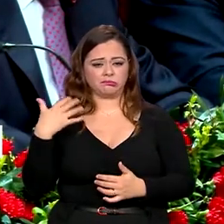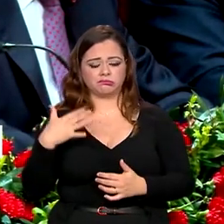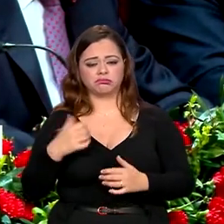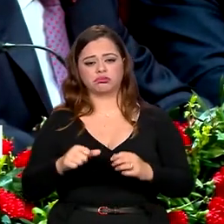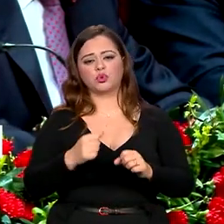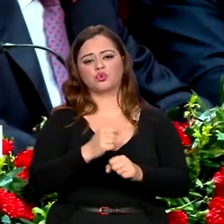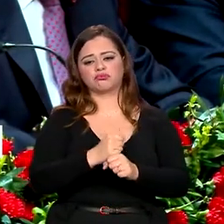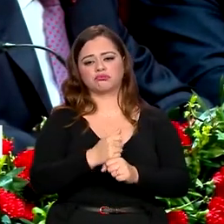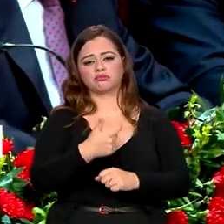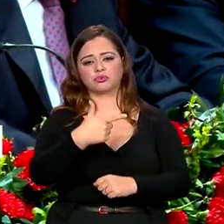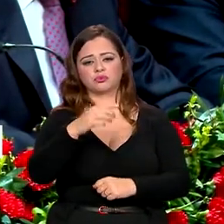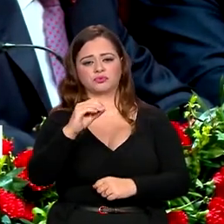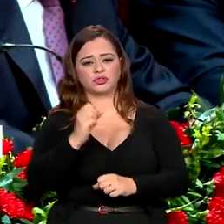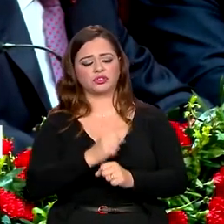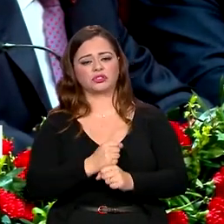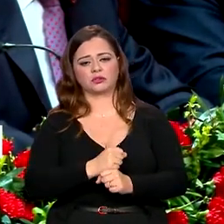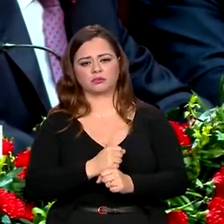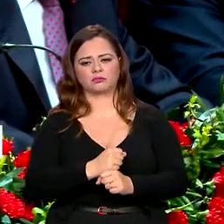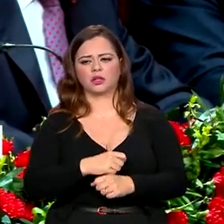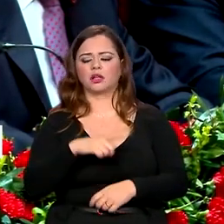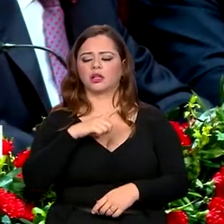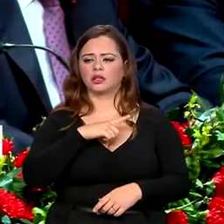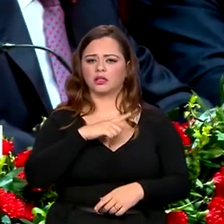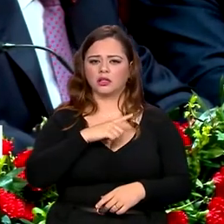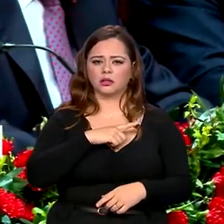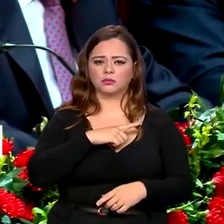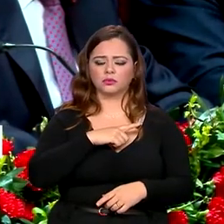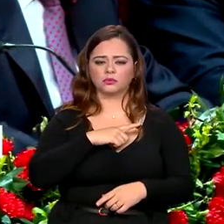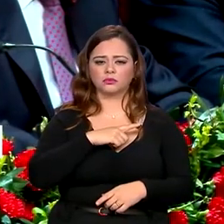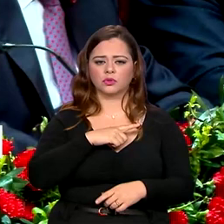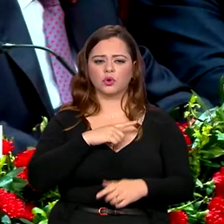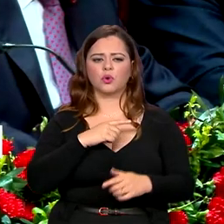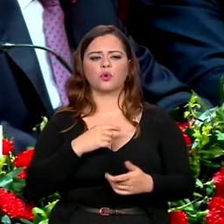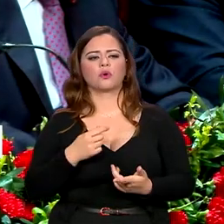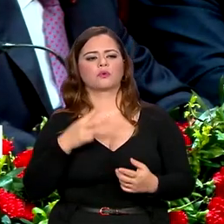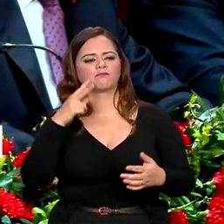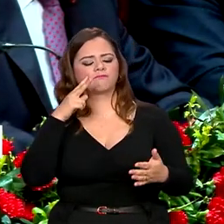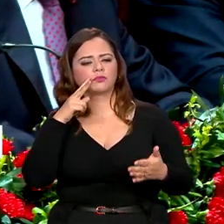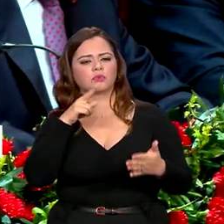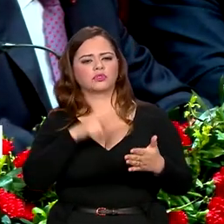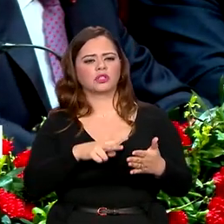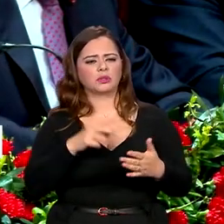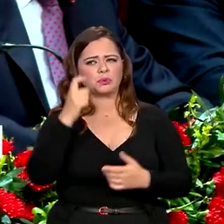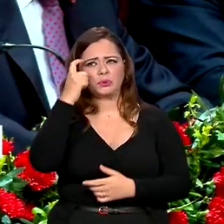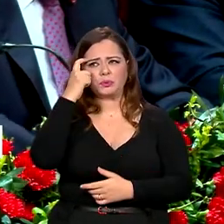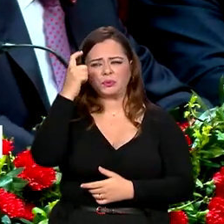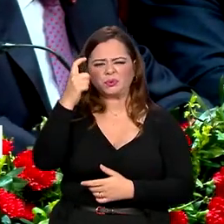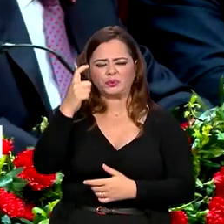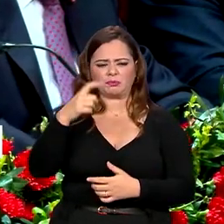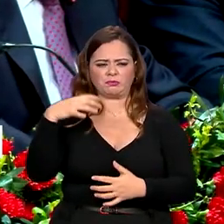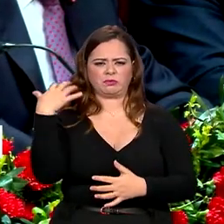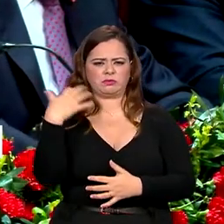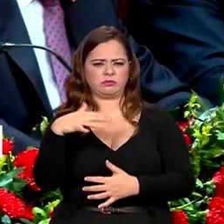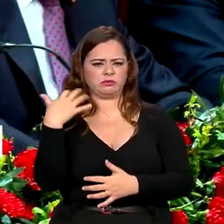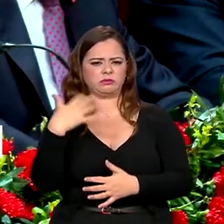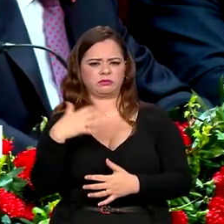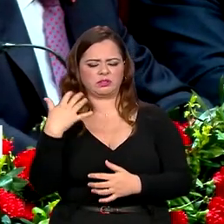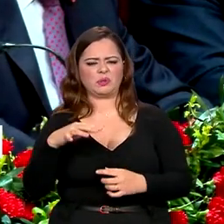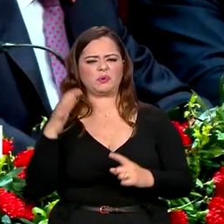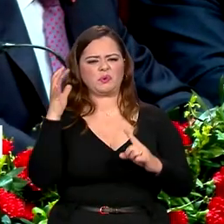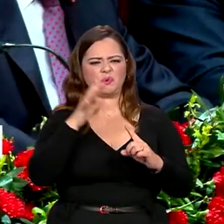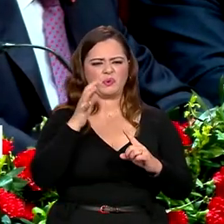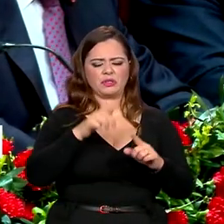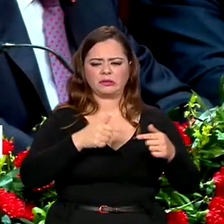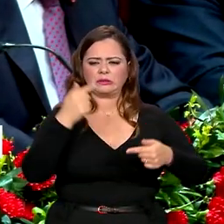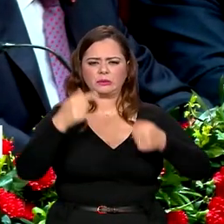décadas. Temos visto o recrudescimento de ideologias extremistas